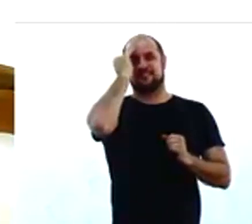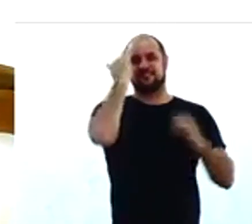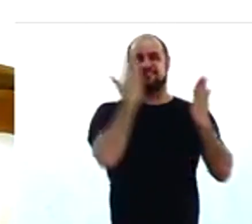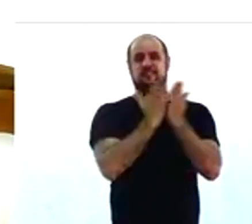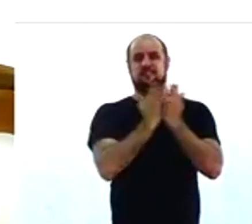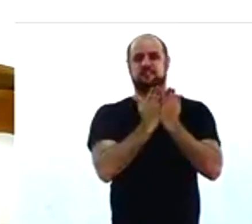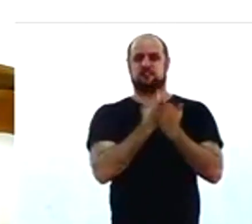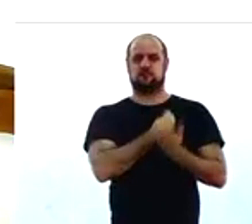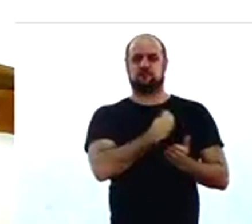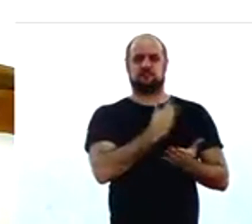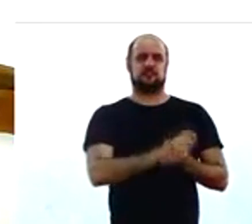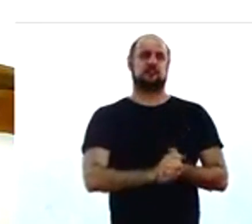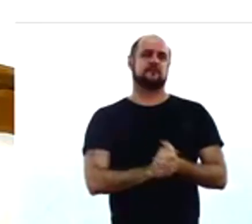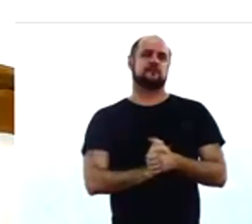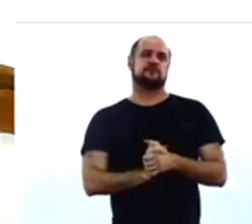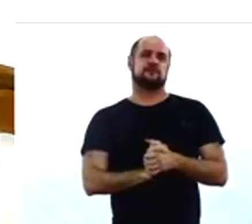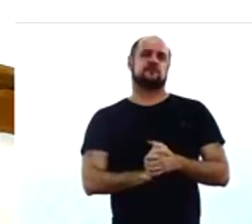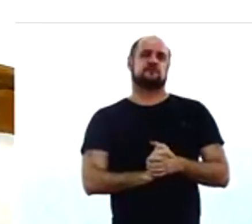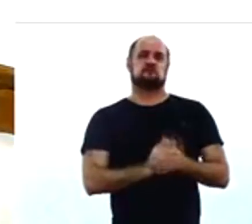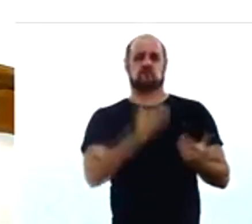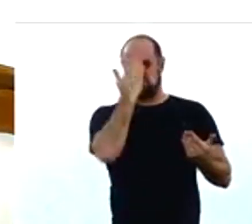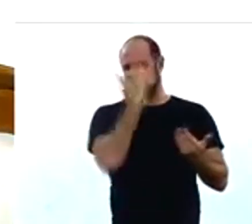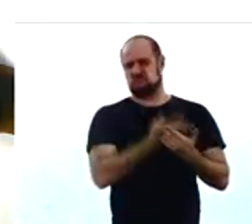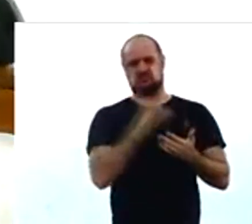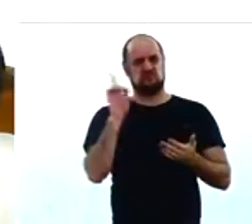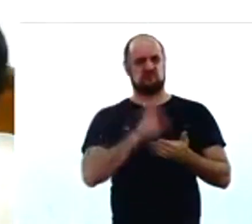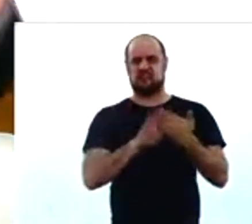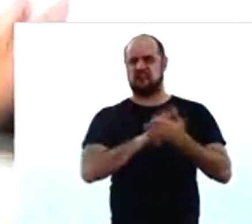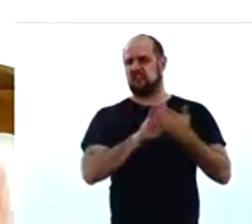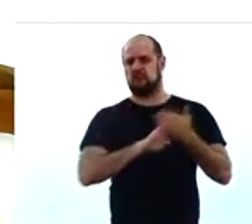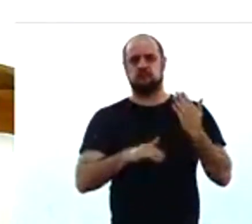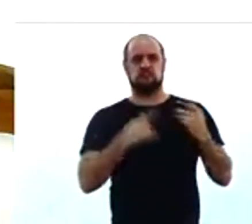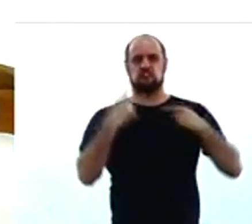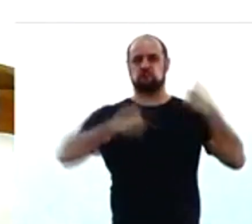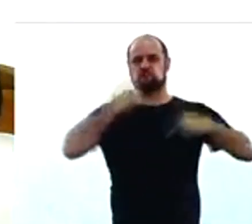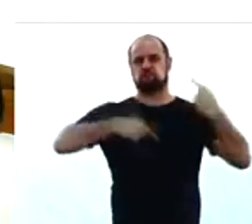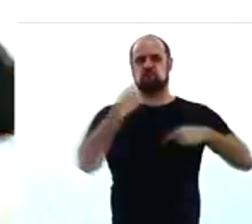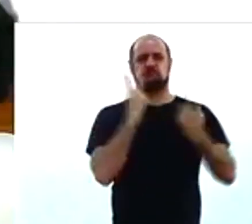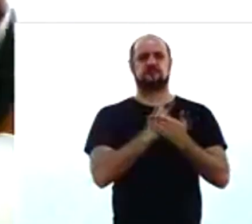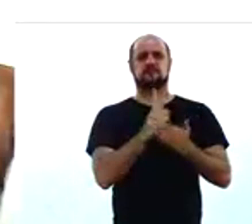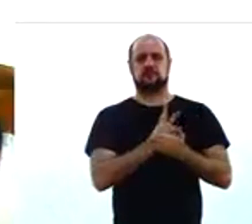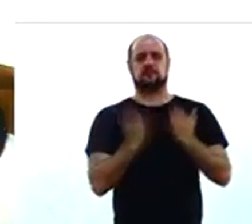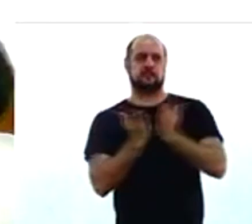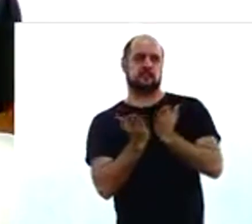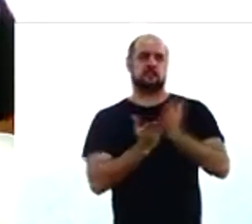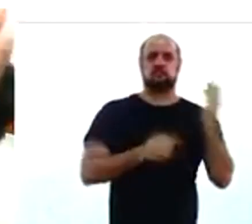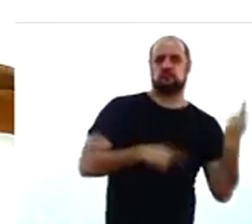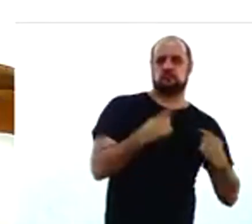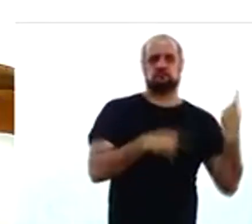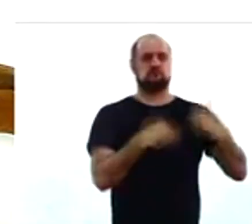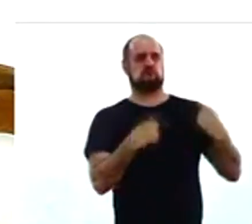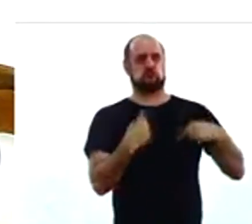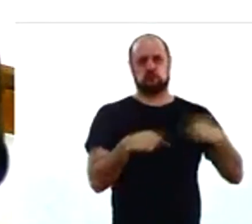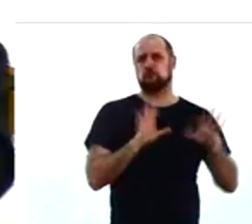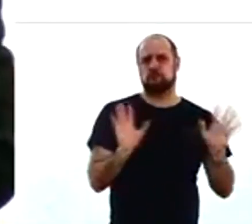cristianismo, e ele, ateu que era, discutia algumas coisas entre cristãos e não cristãos. Então ele conta